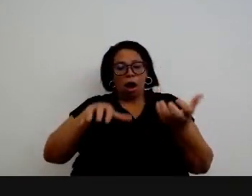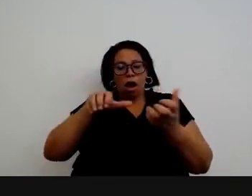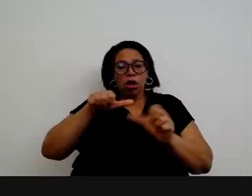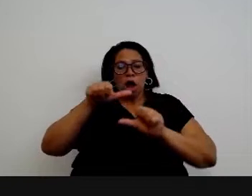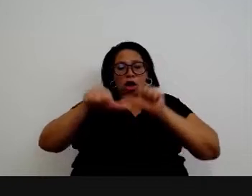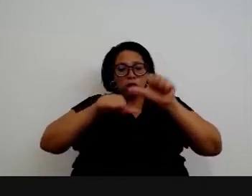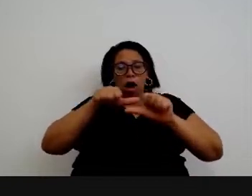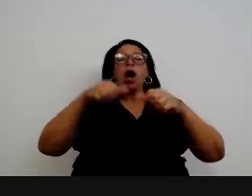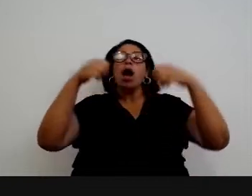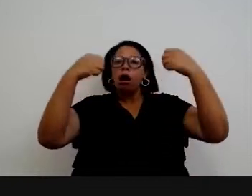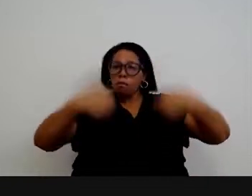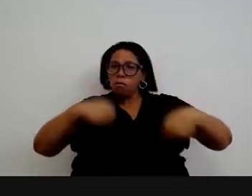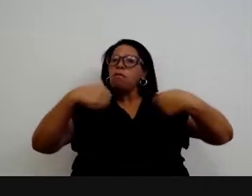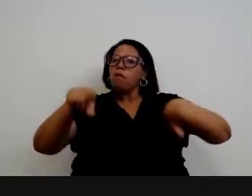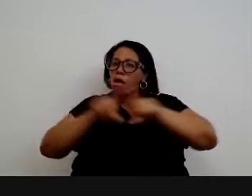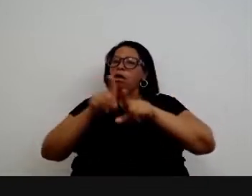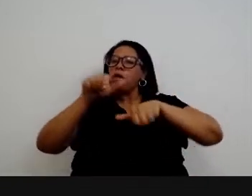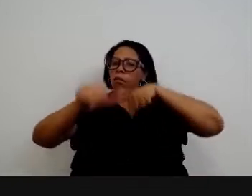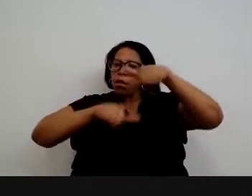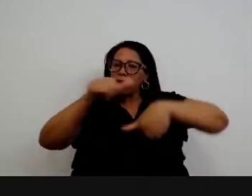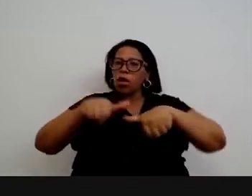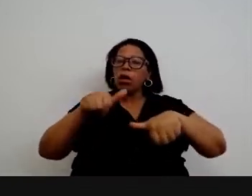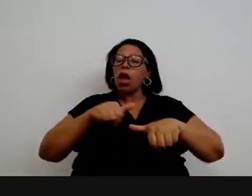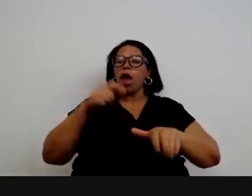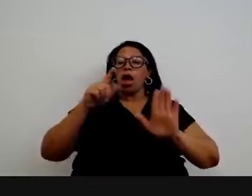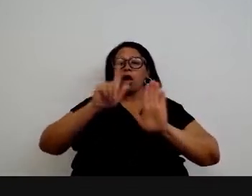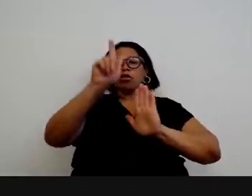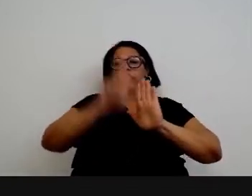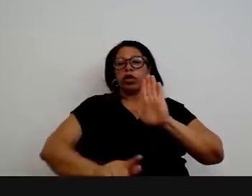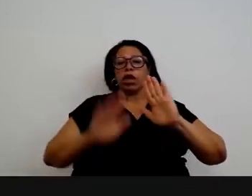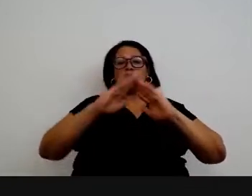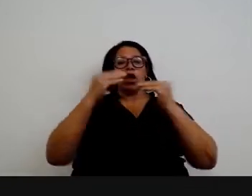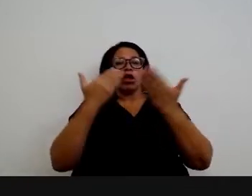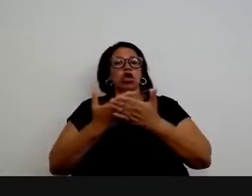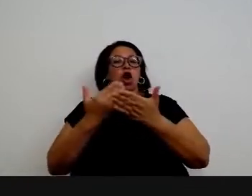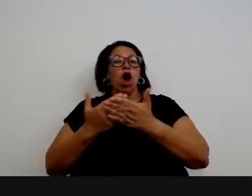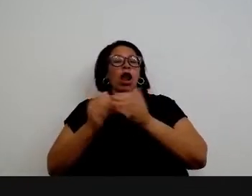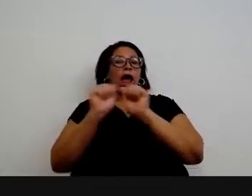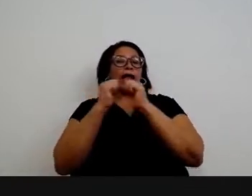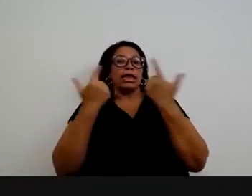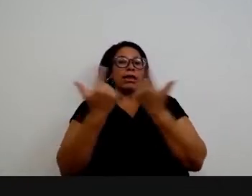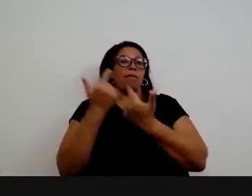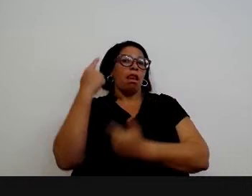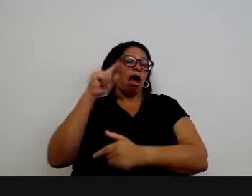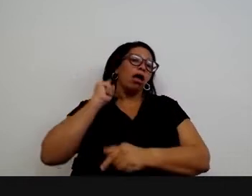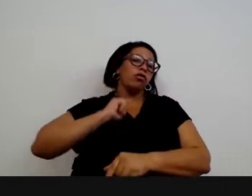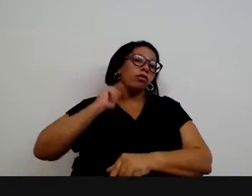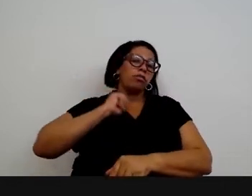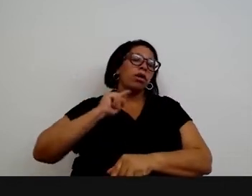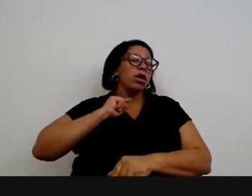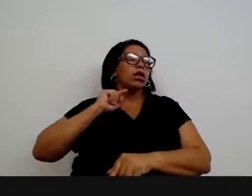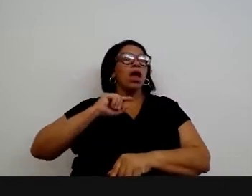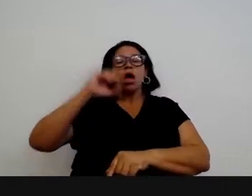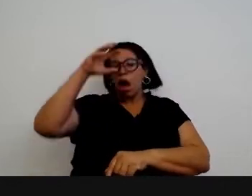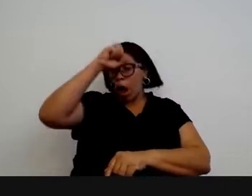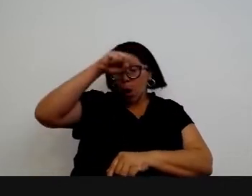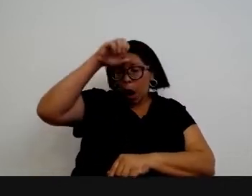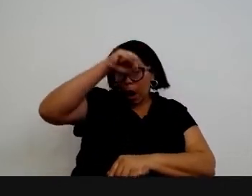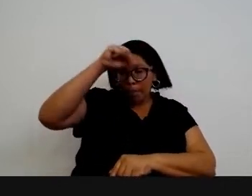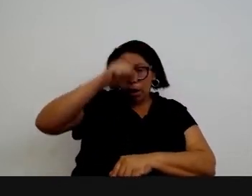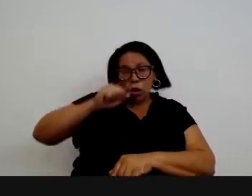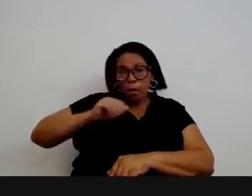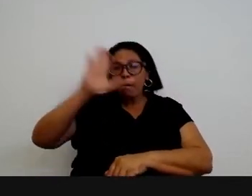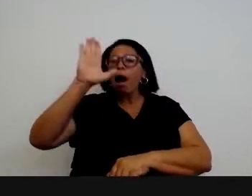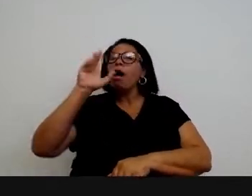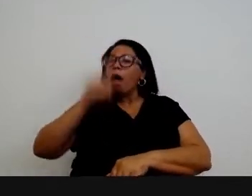trabalha muda. A gente, eu como gerente geral da escola, a cada dia é um exercício, gente,